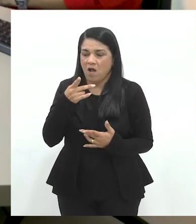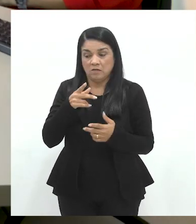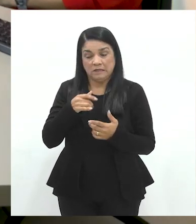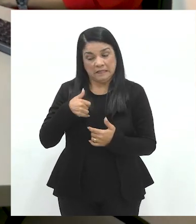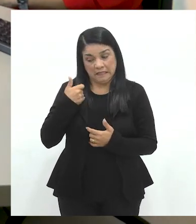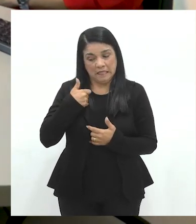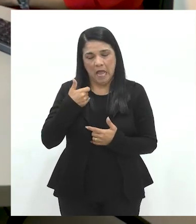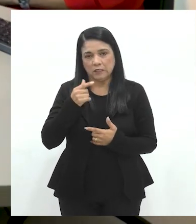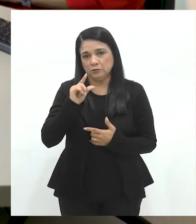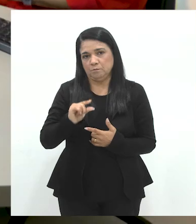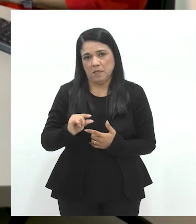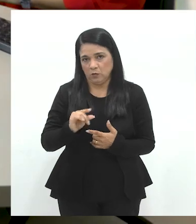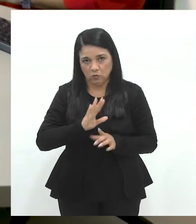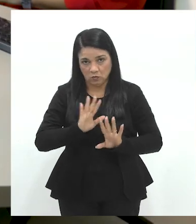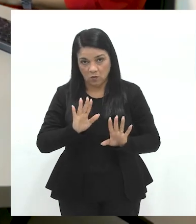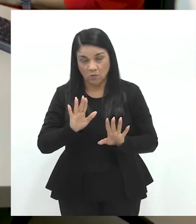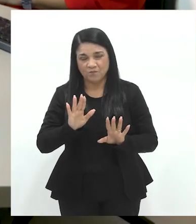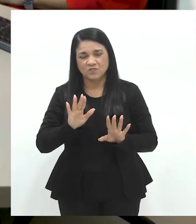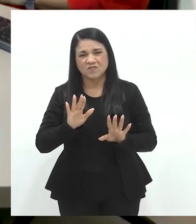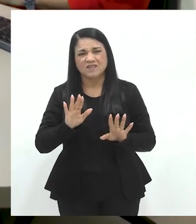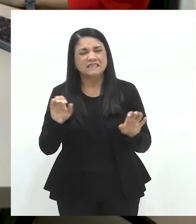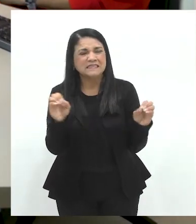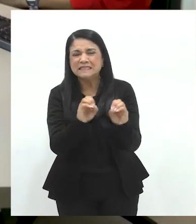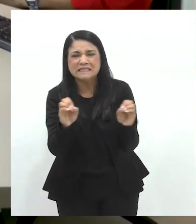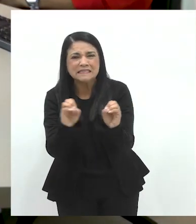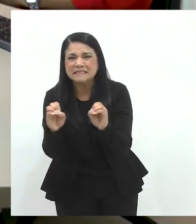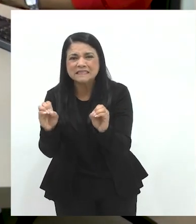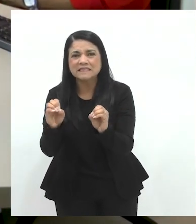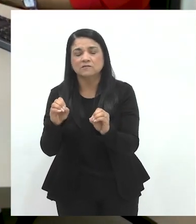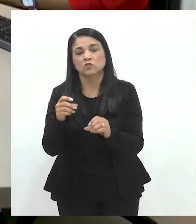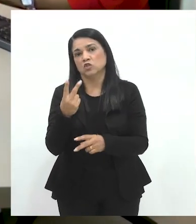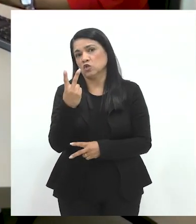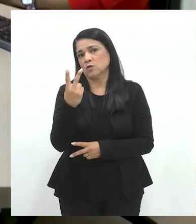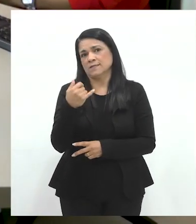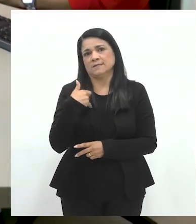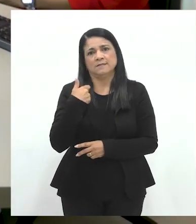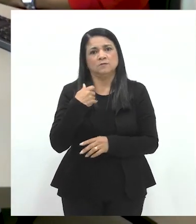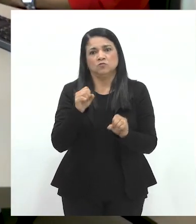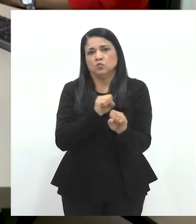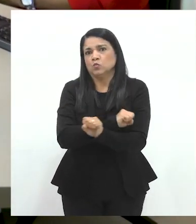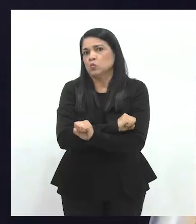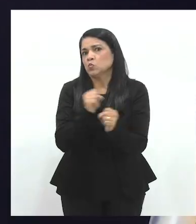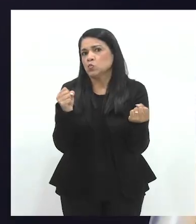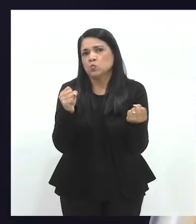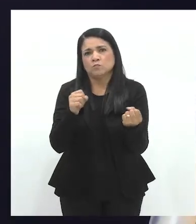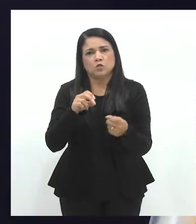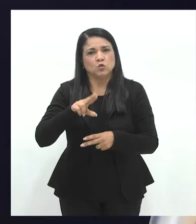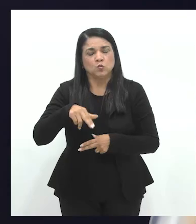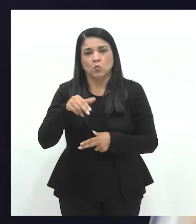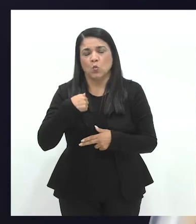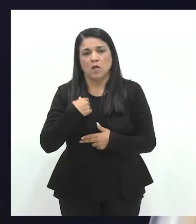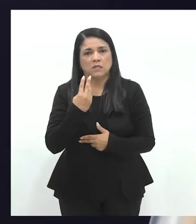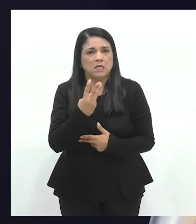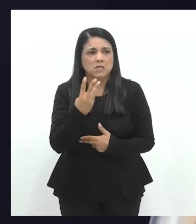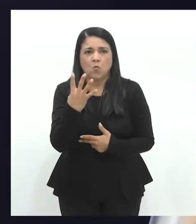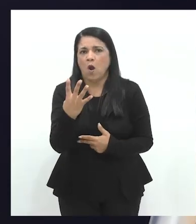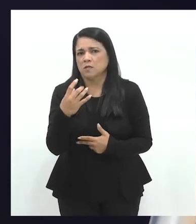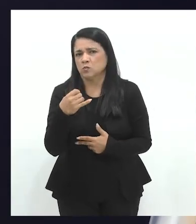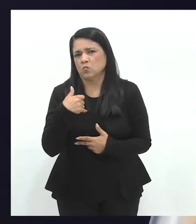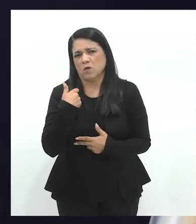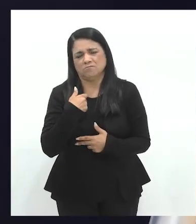idade mínima. Mas até Para ter quantos anos não se deve de jeito nenhum? 2 aninhos, jamais. 3, Jamais, 4 né? anos, eu